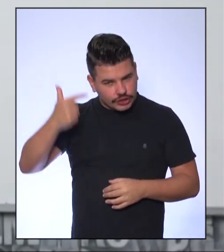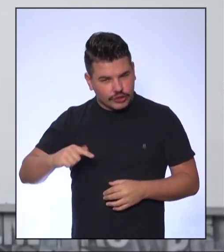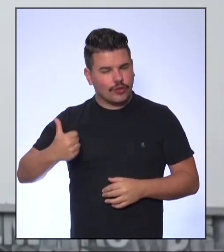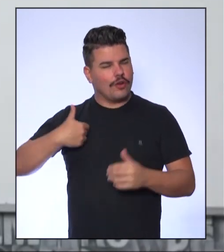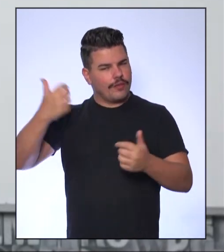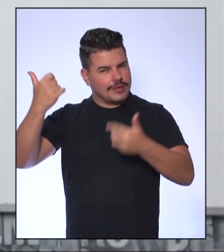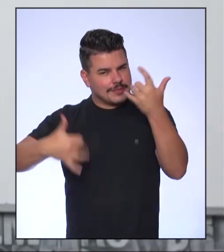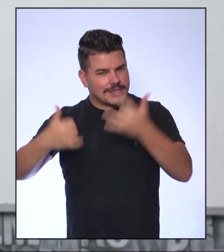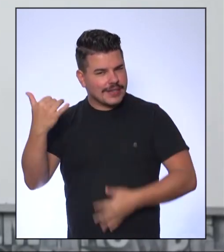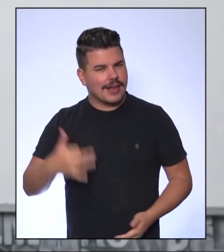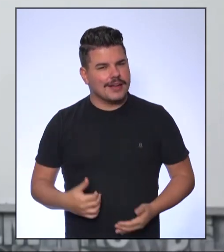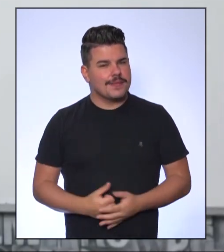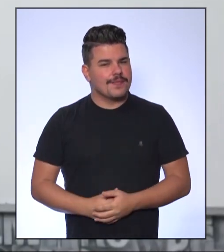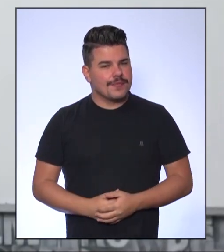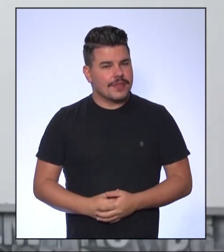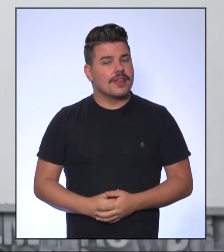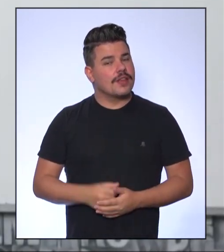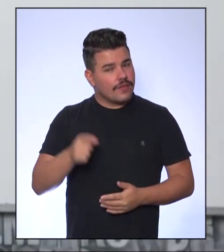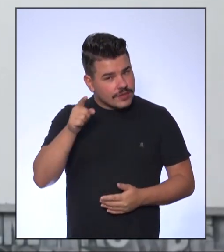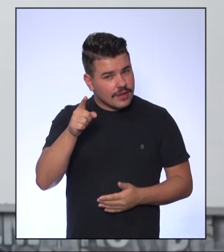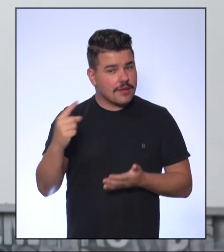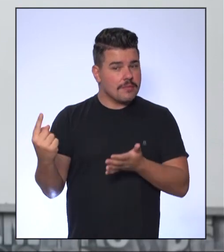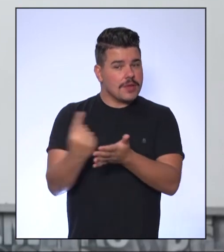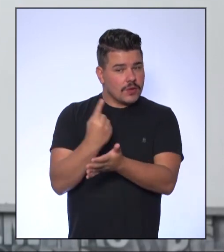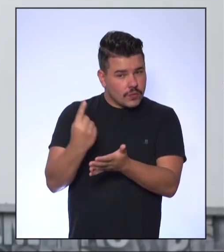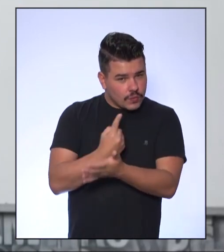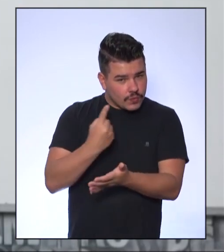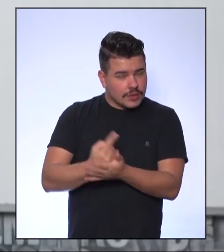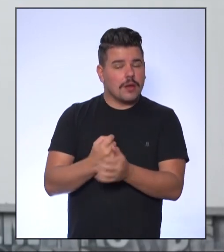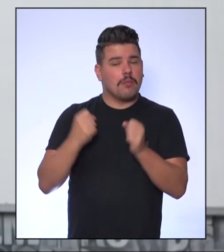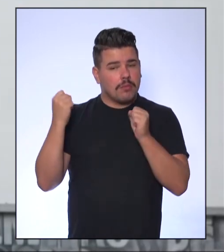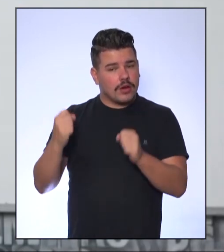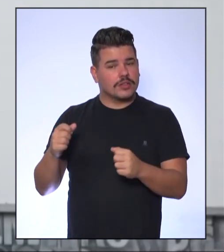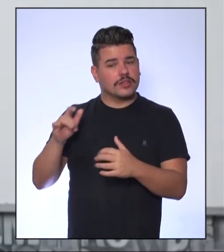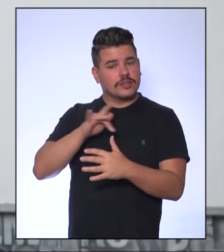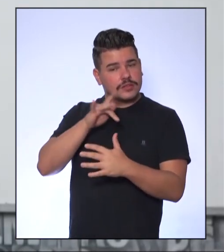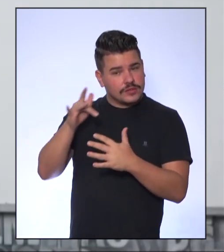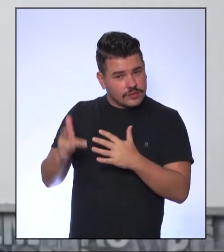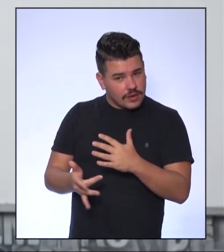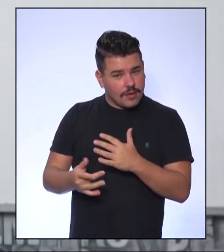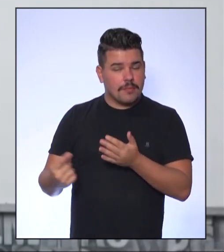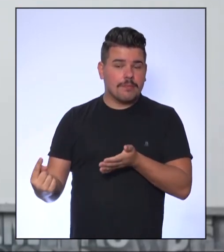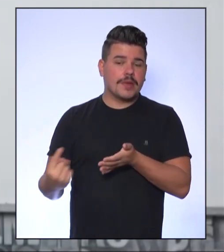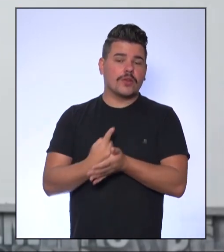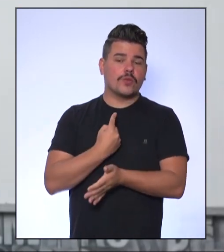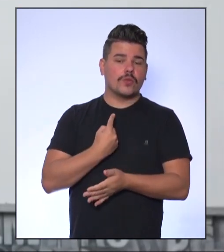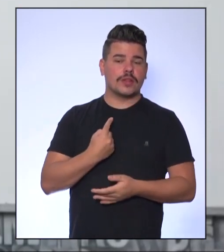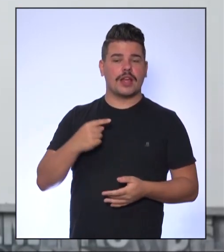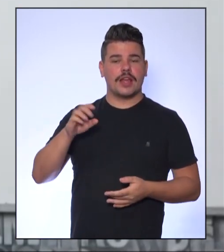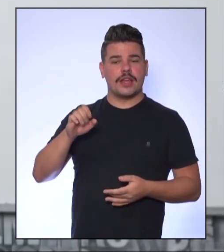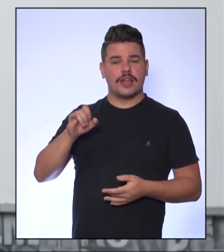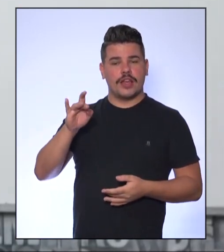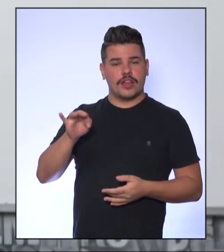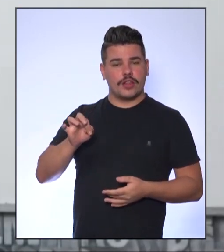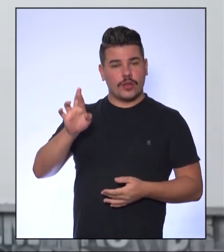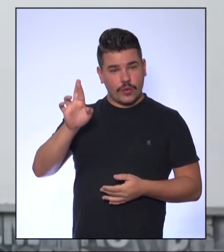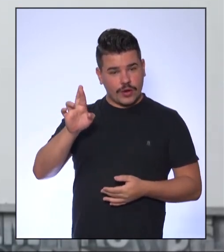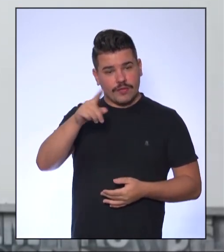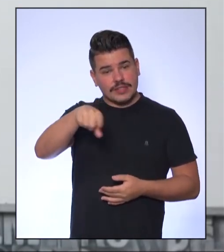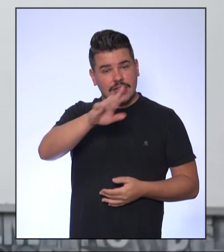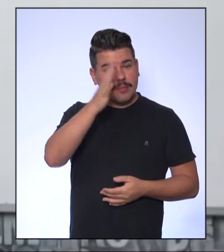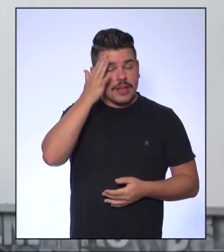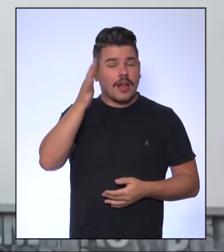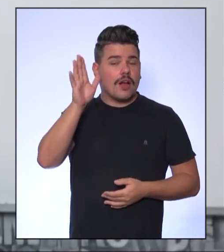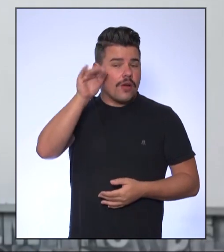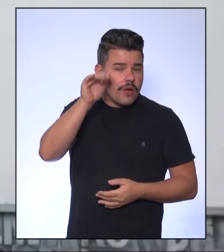reitero, vamos marcar aí o Pergunta para o Heitor, marque as nossas redes sociais, para a gente poder ver como vocês estão acompanhando, e após apagar,